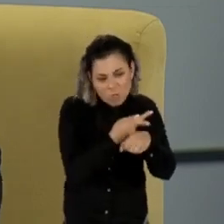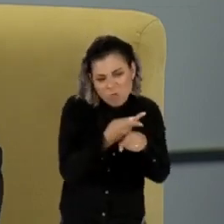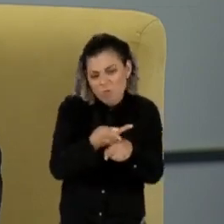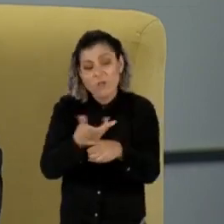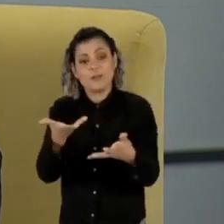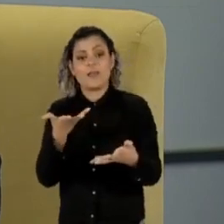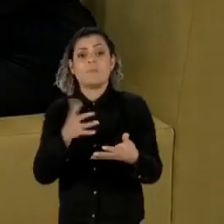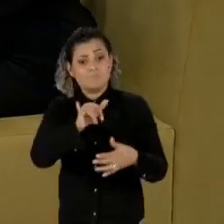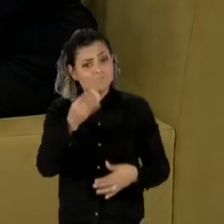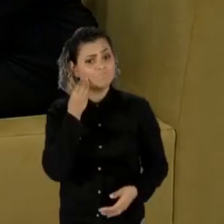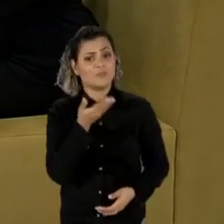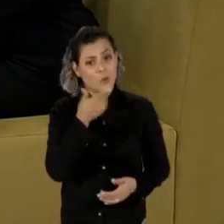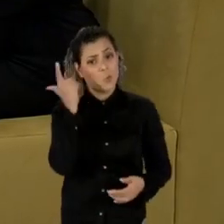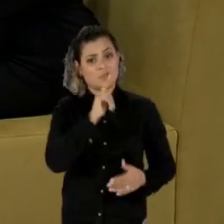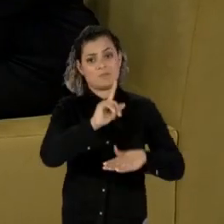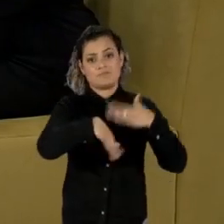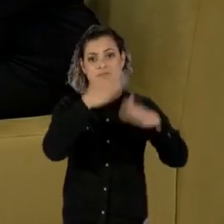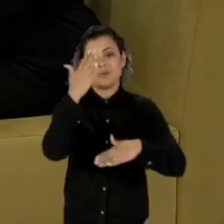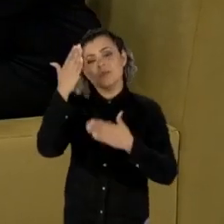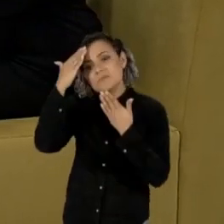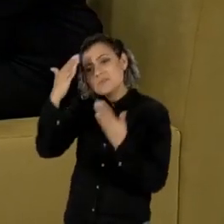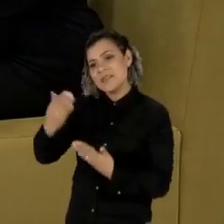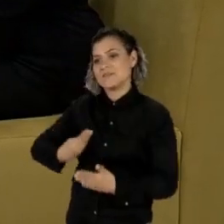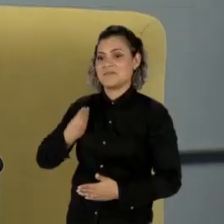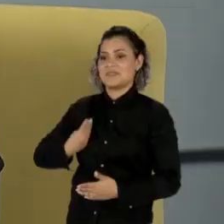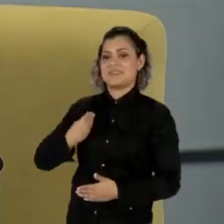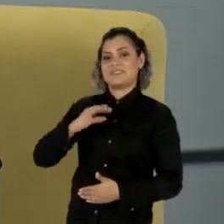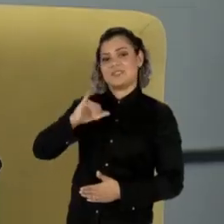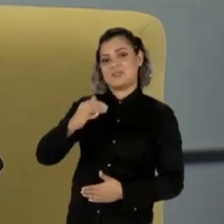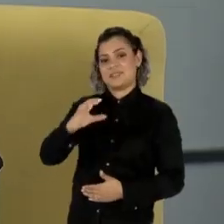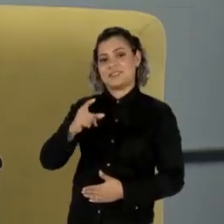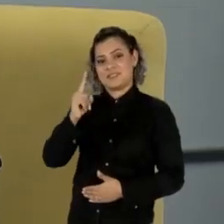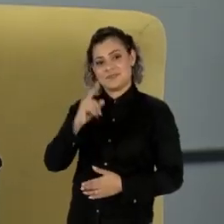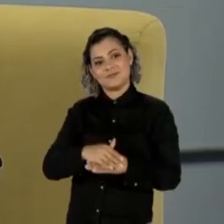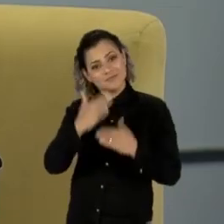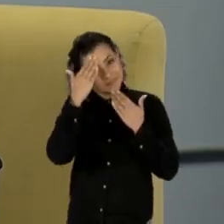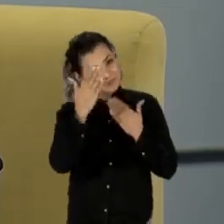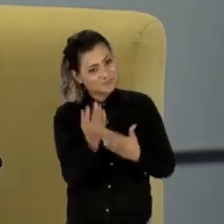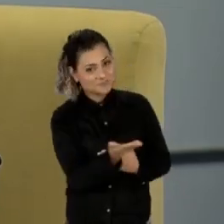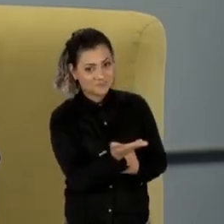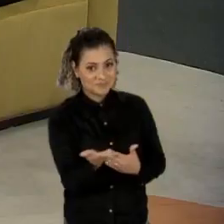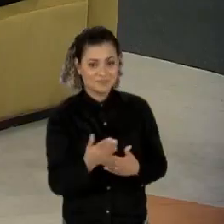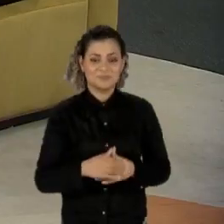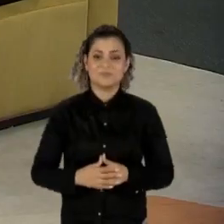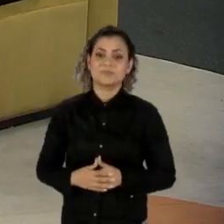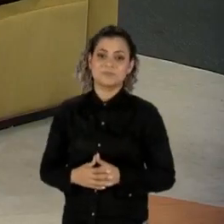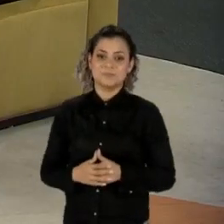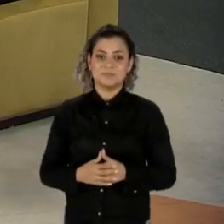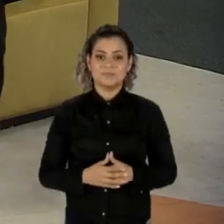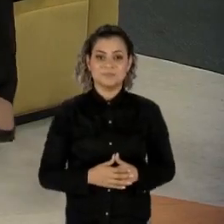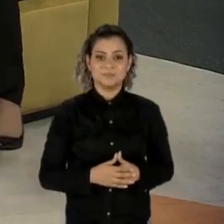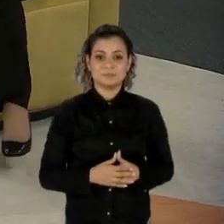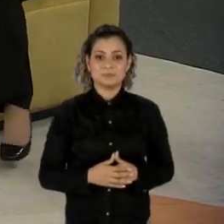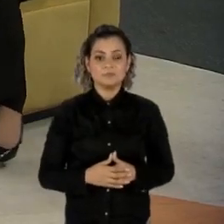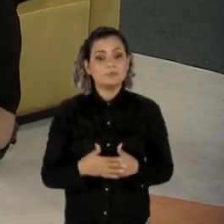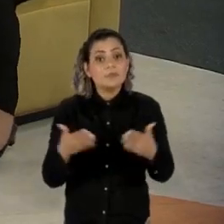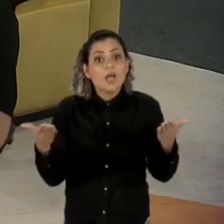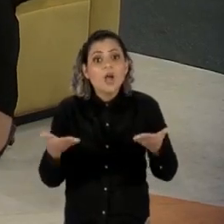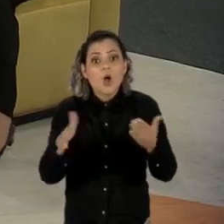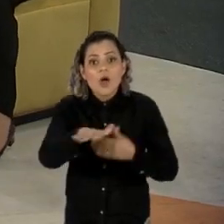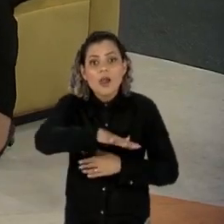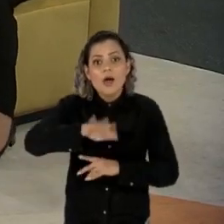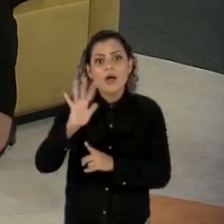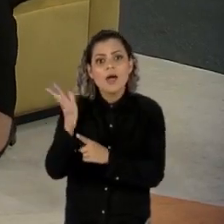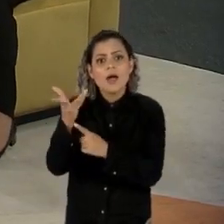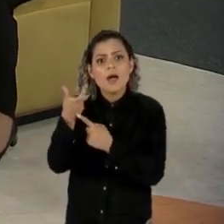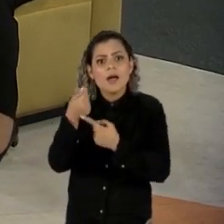oportunidade se é muito obrigado pela participação aqui no japão sul muito obrigada vocês obrigada se até à próxima o nosso espaço das